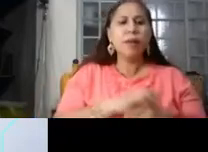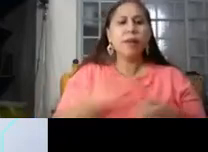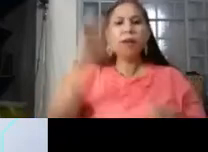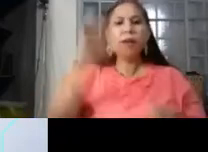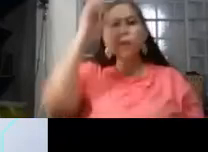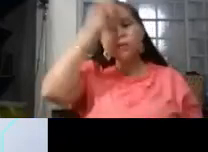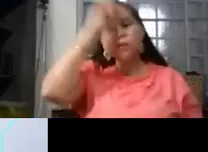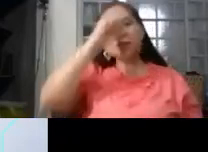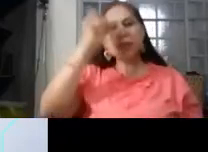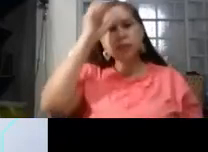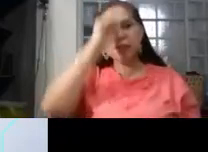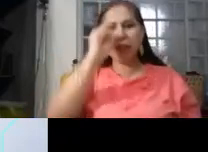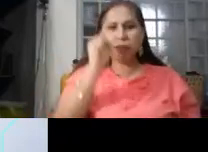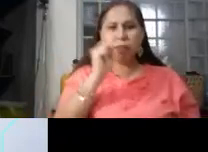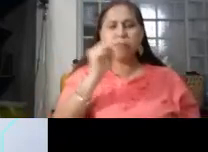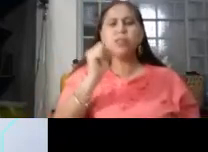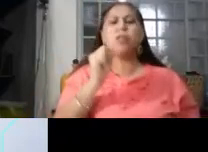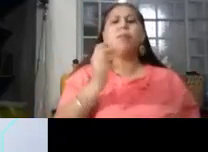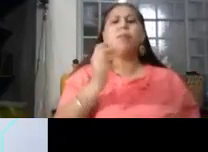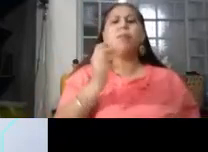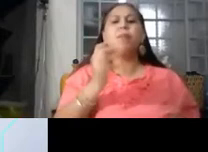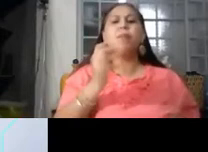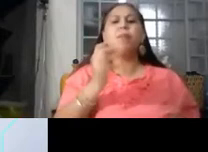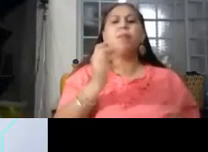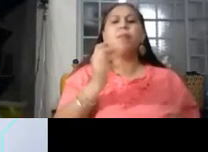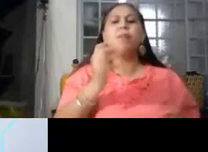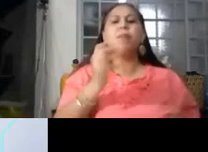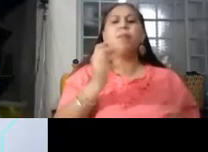português sinalizado, que é quando os iniciantes que estão aprendendo